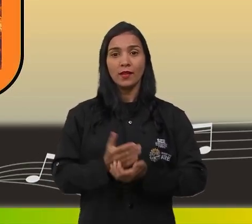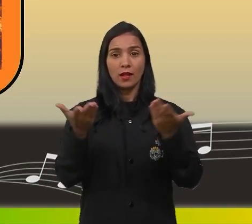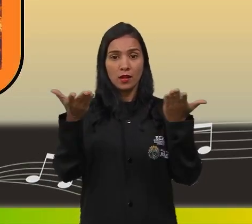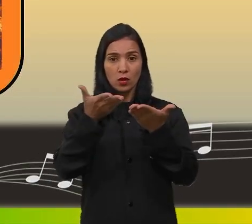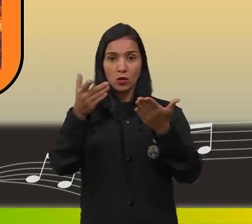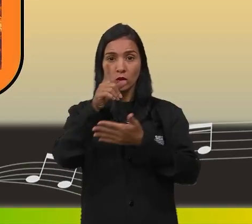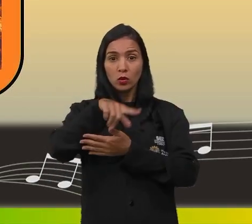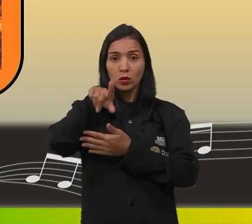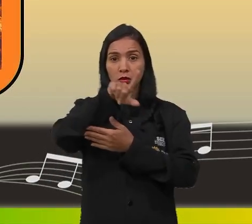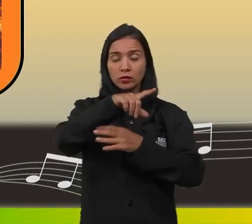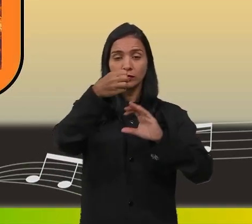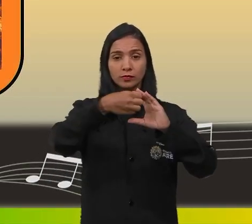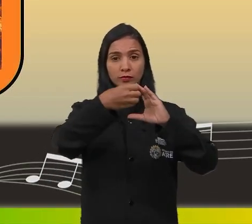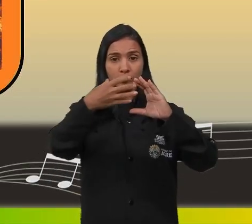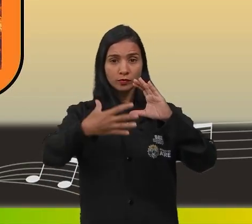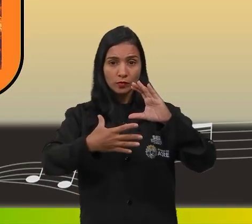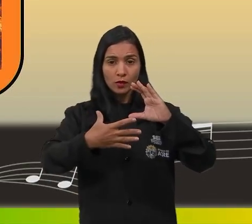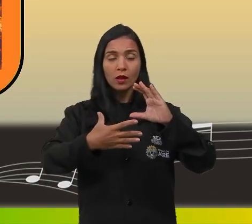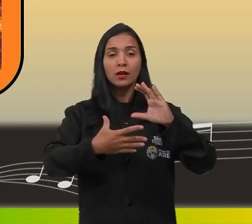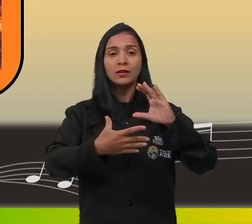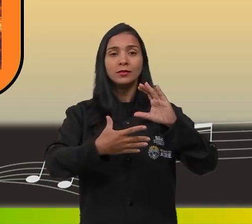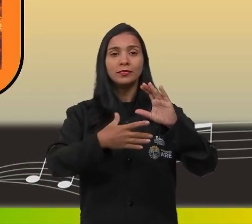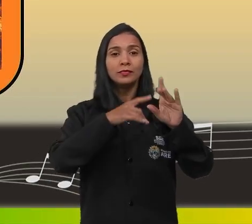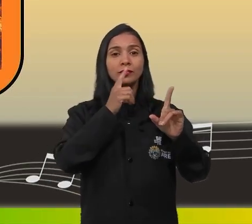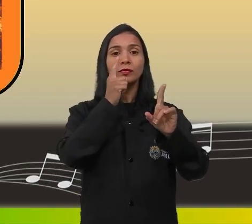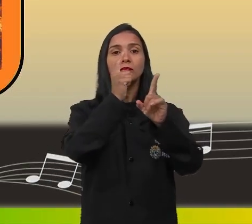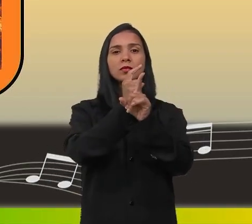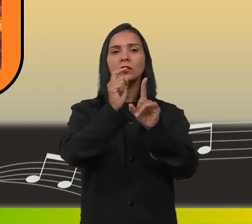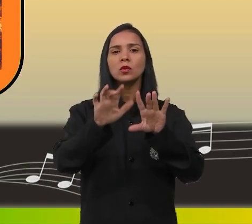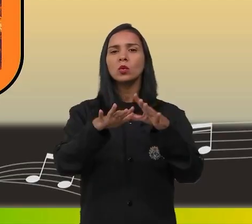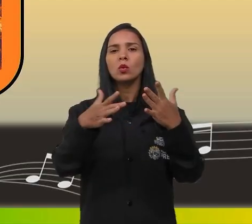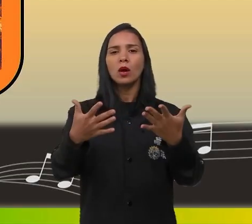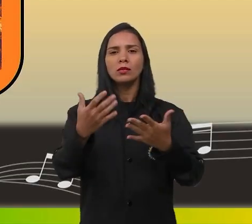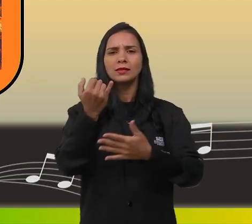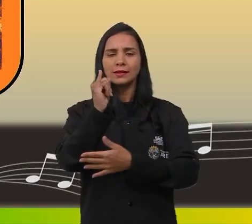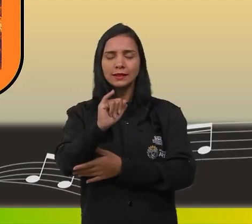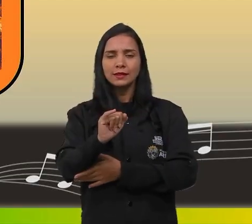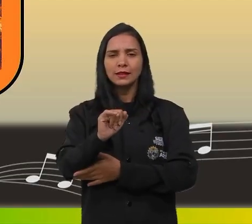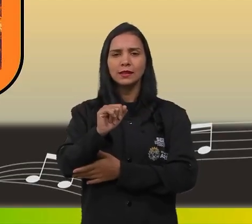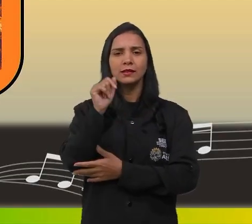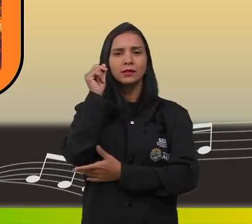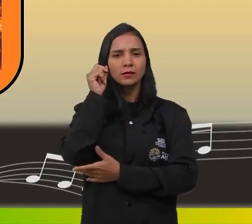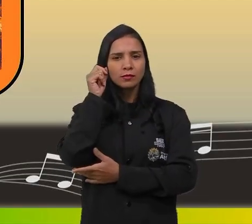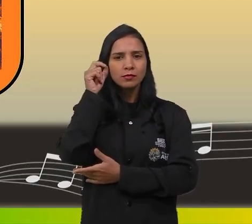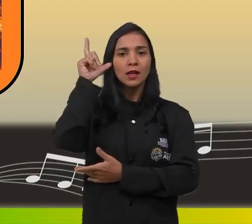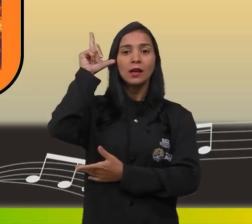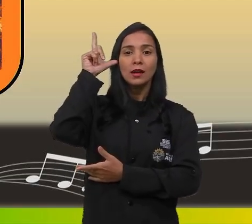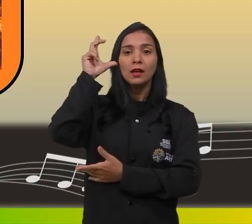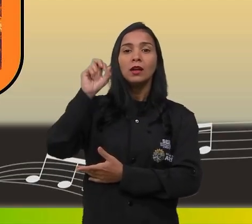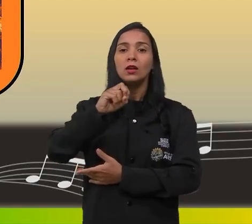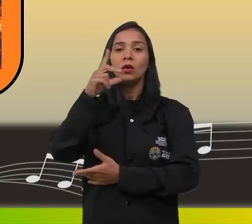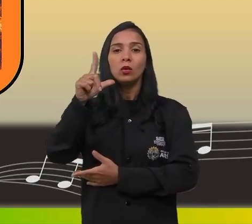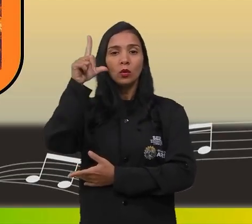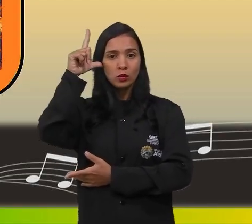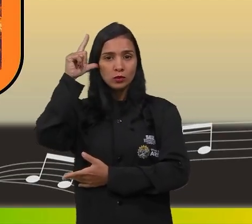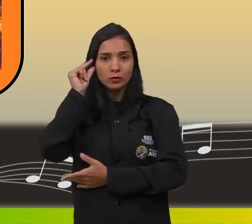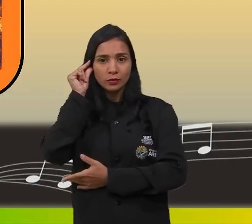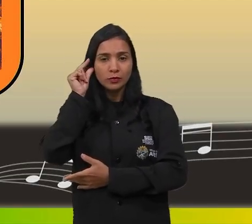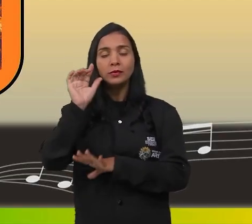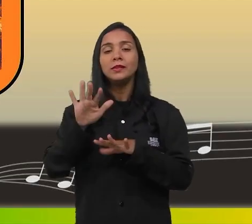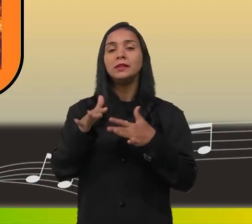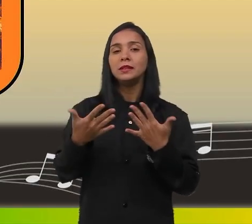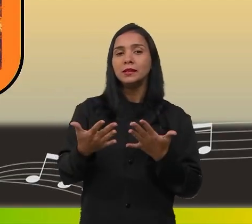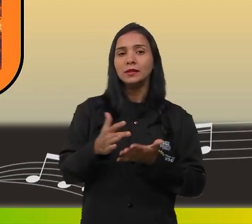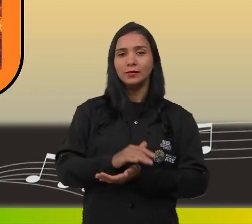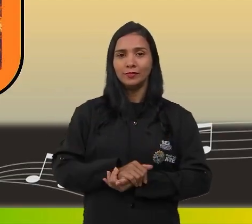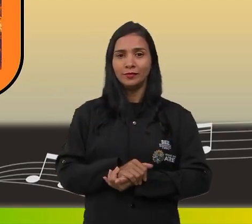Classifique o som enquanto altura. Então, a gente vai observar aqui a altura. Lembrando lá do rugido do leão, né? Qual